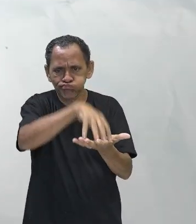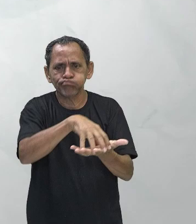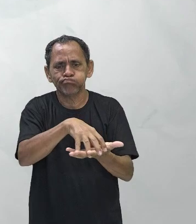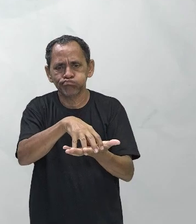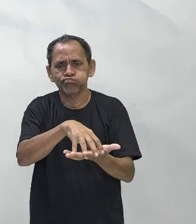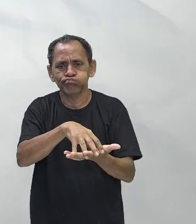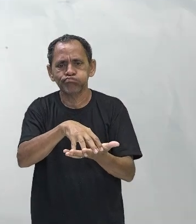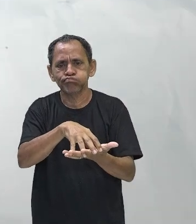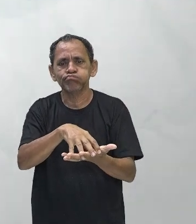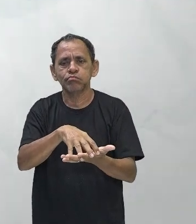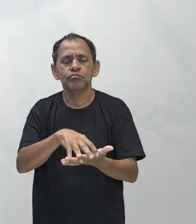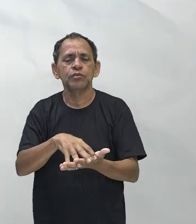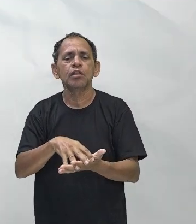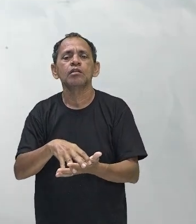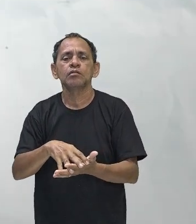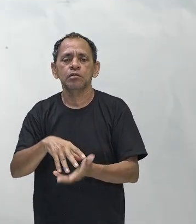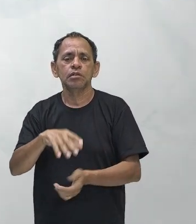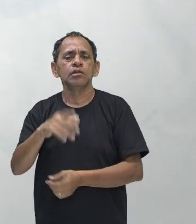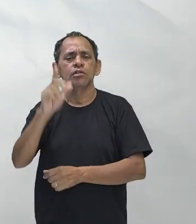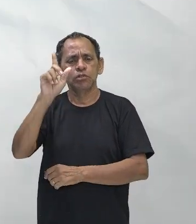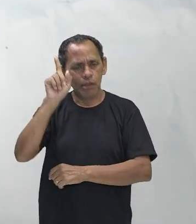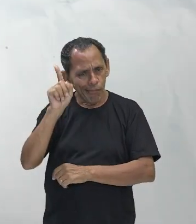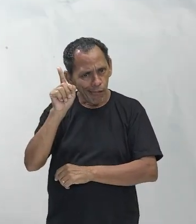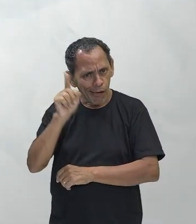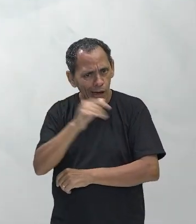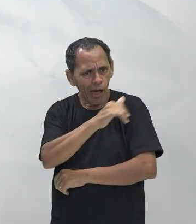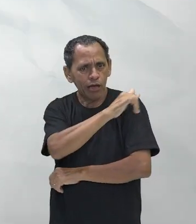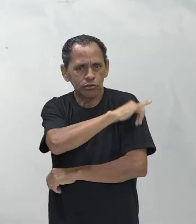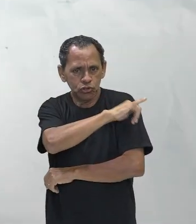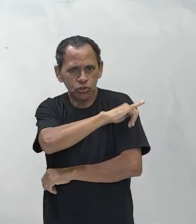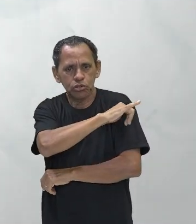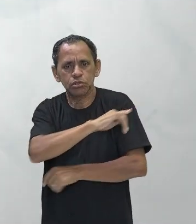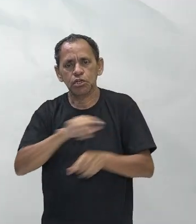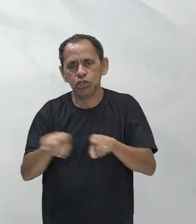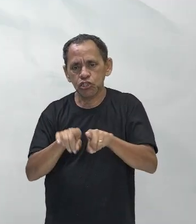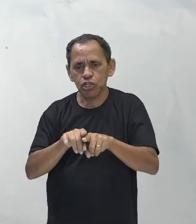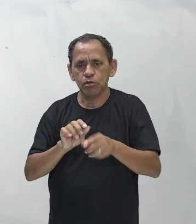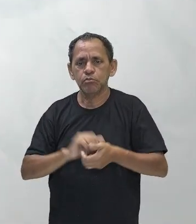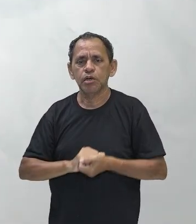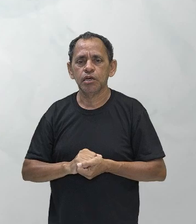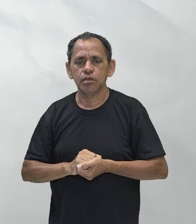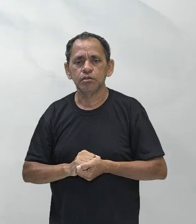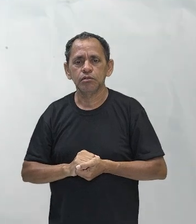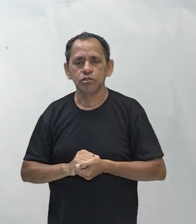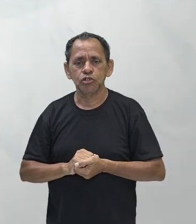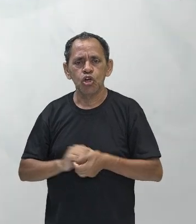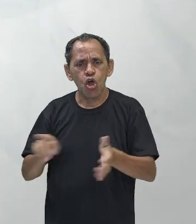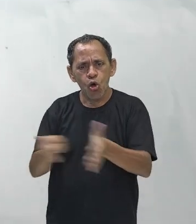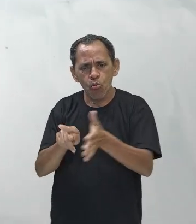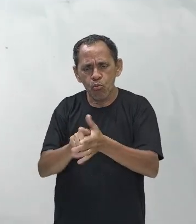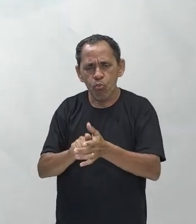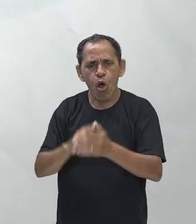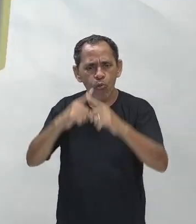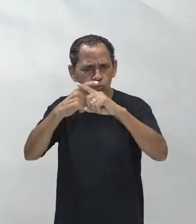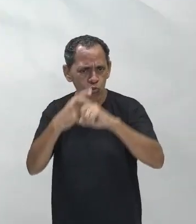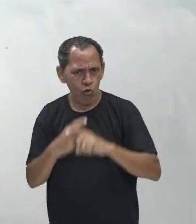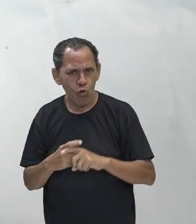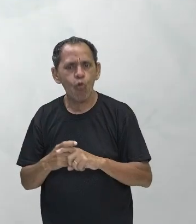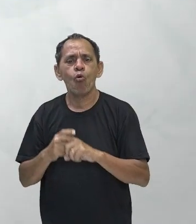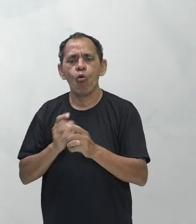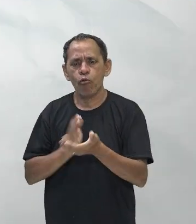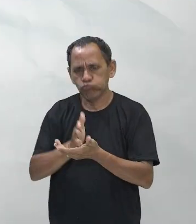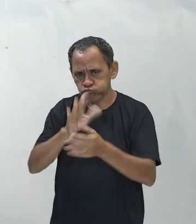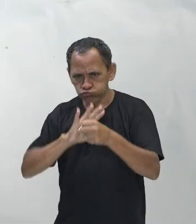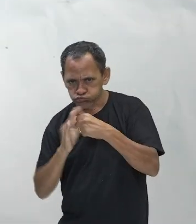na Praia do Flamengo, 132, Rio de Janeiro, tradicional reduto de militantes nazifascistas.